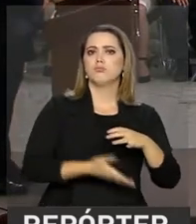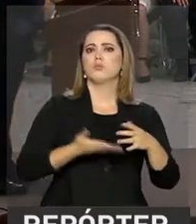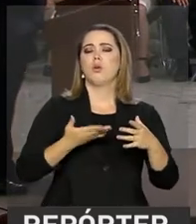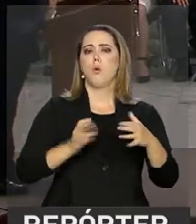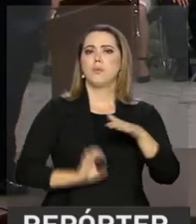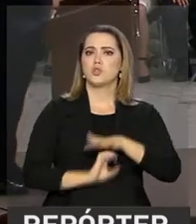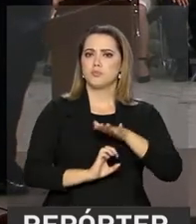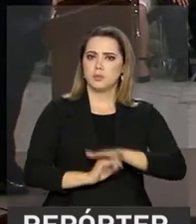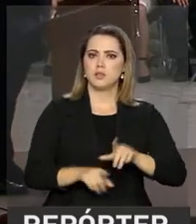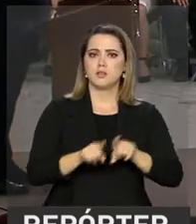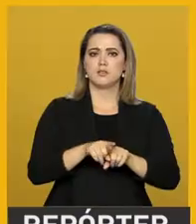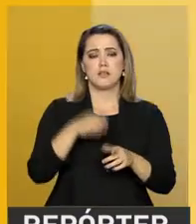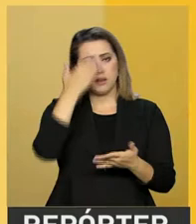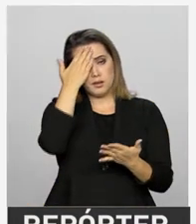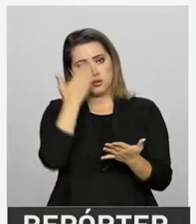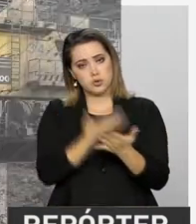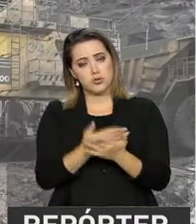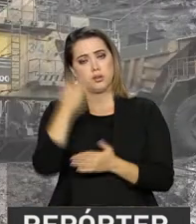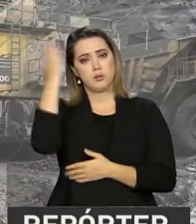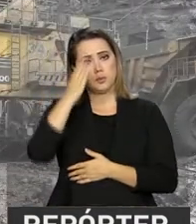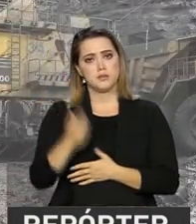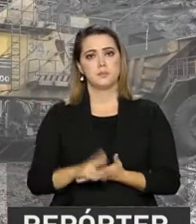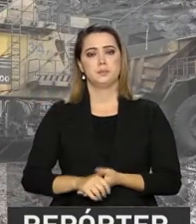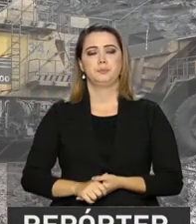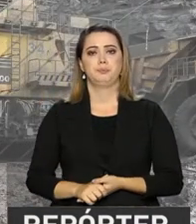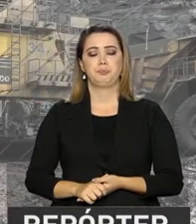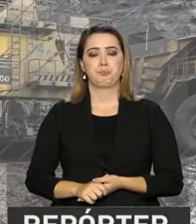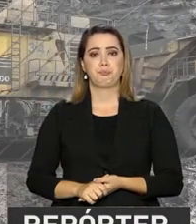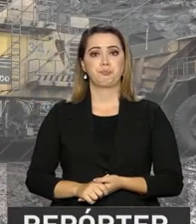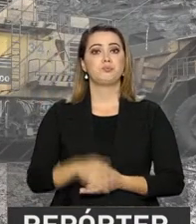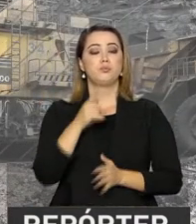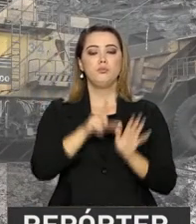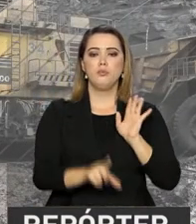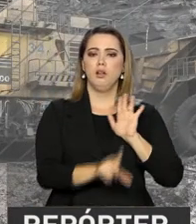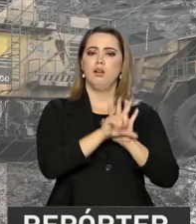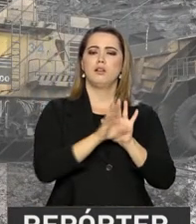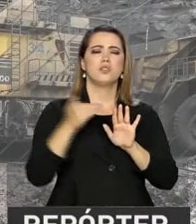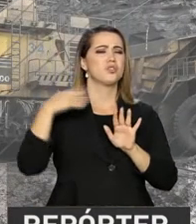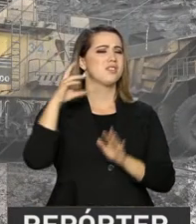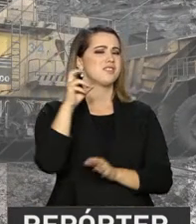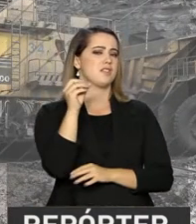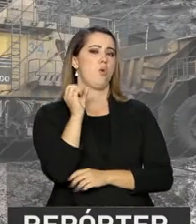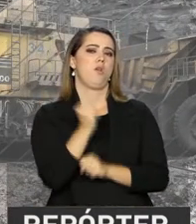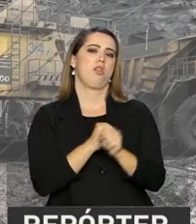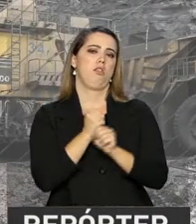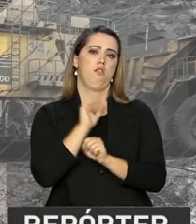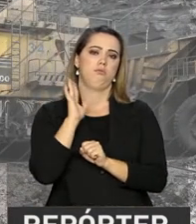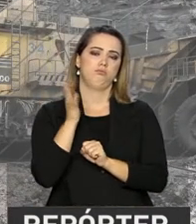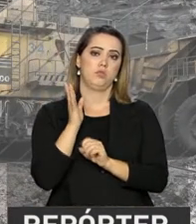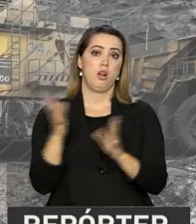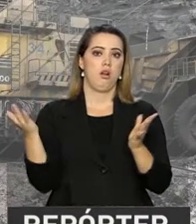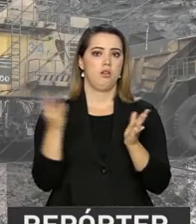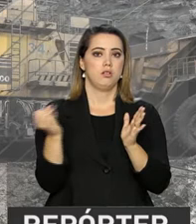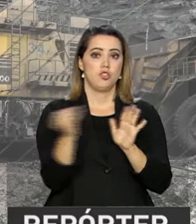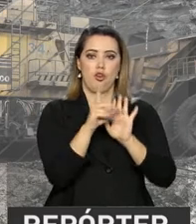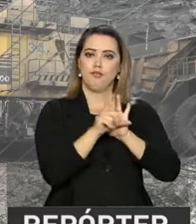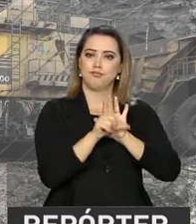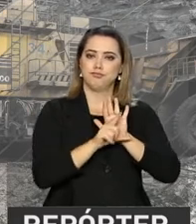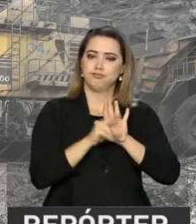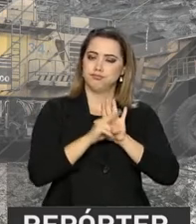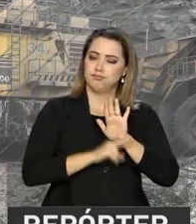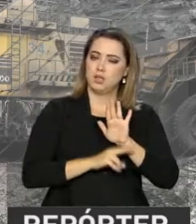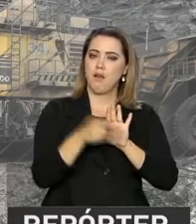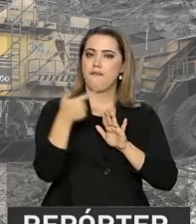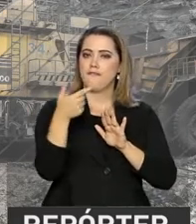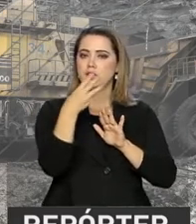poderão perder a fé no brasil o código de mineração que está em vigor há mais de 50 anos também vai ser modernizado 23